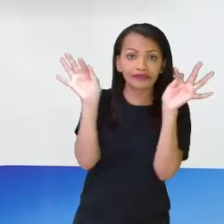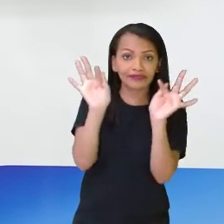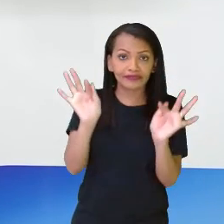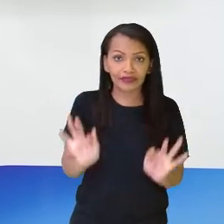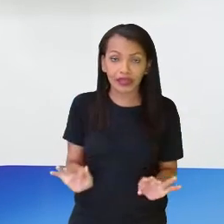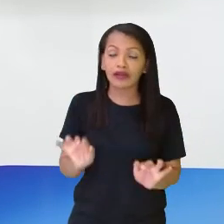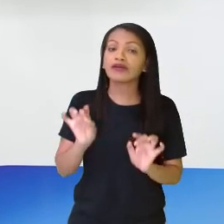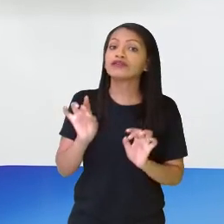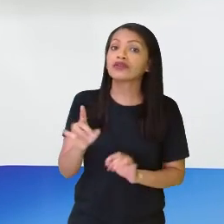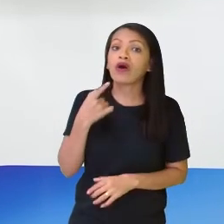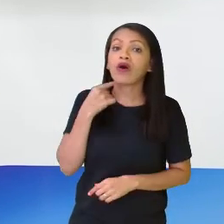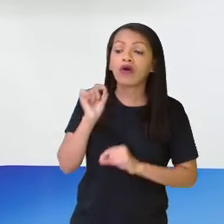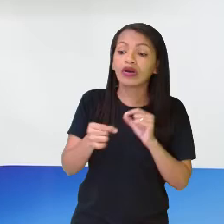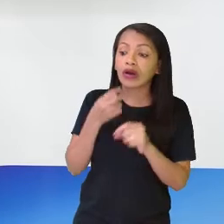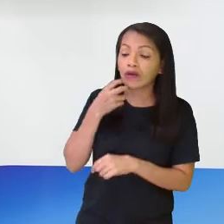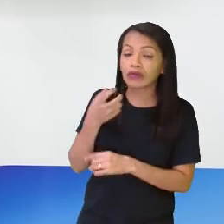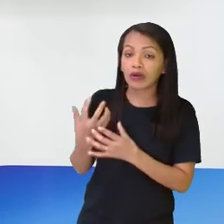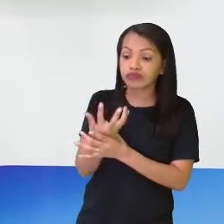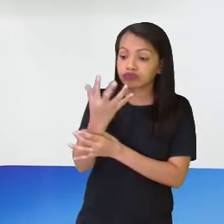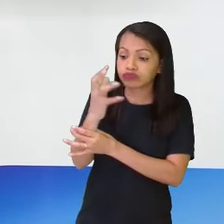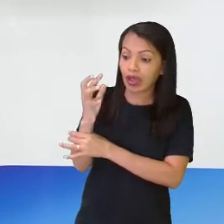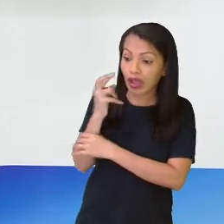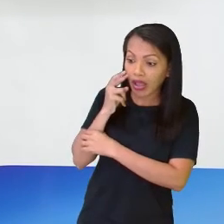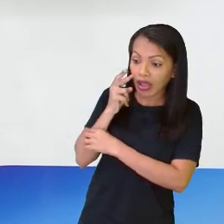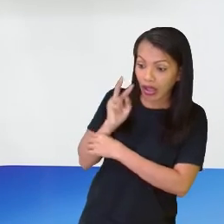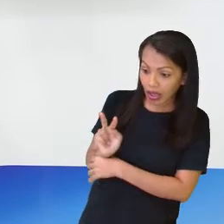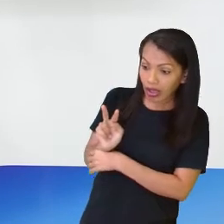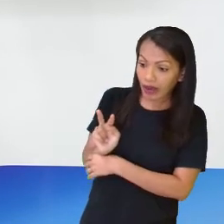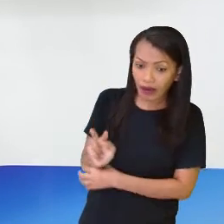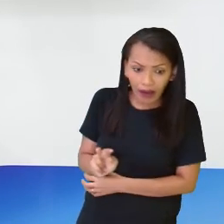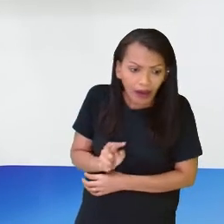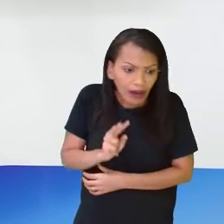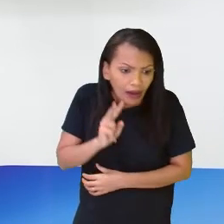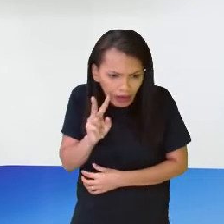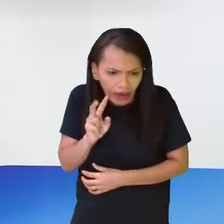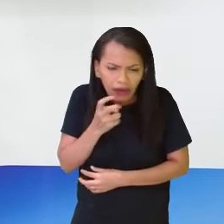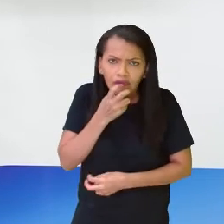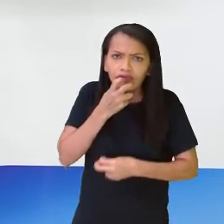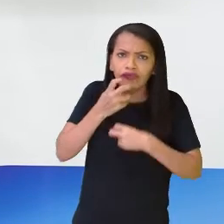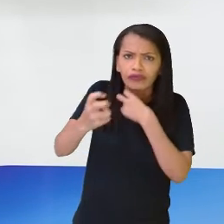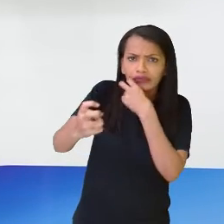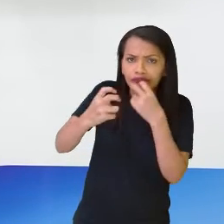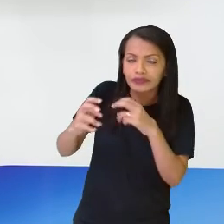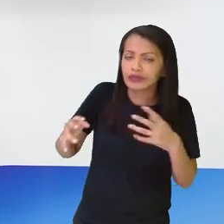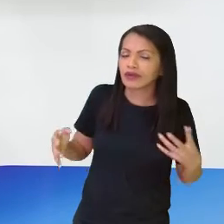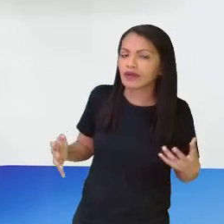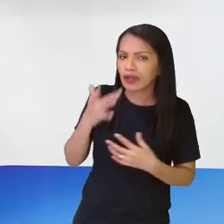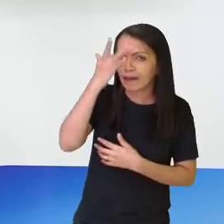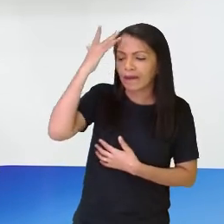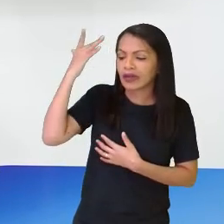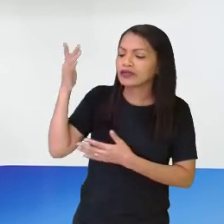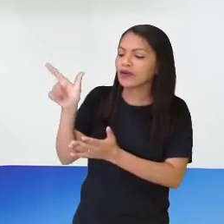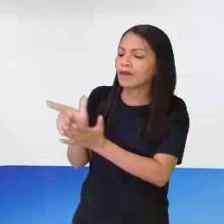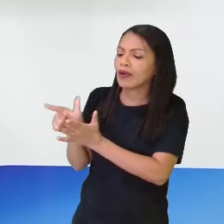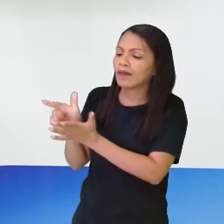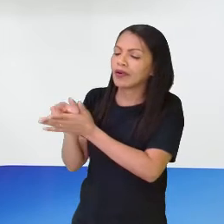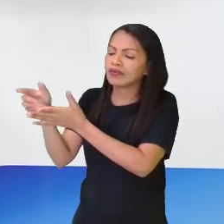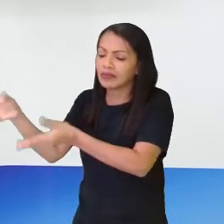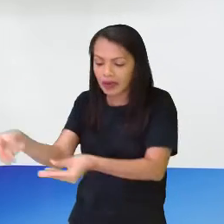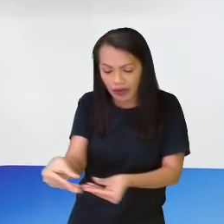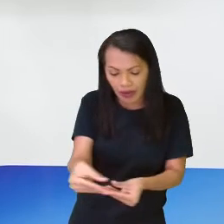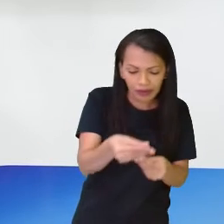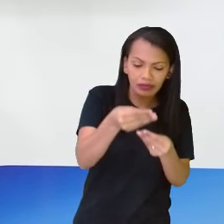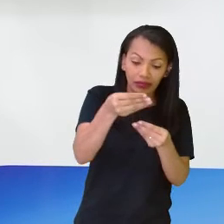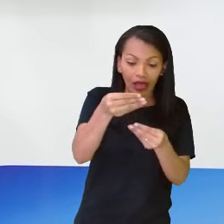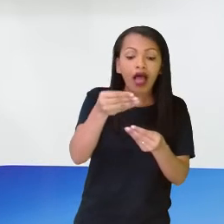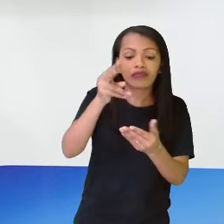só que ele vai se deparar com alguma coisa, então ele vai gritar. Então, quando a pessoa que pegar essa personagem para ser o coronel, né, o